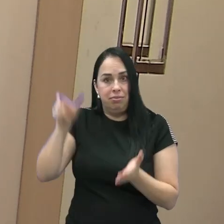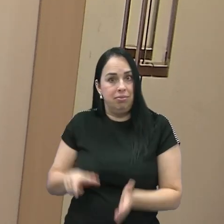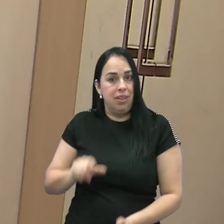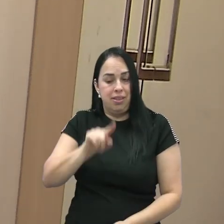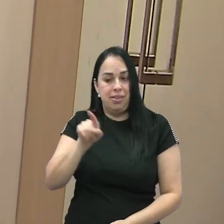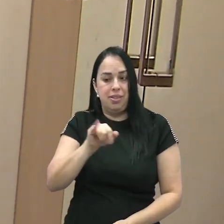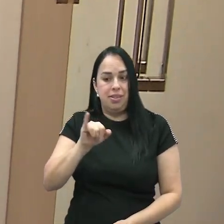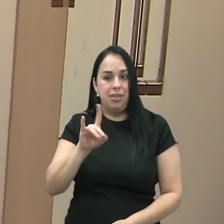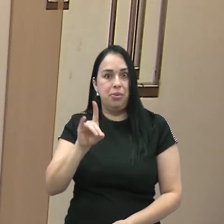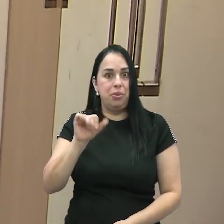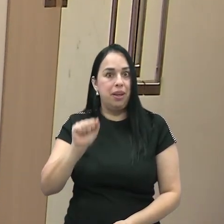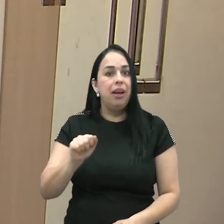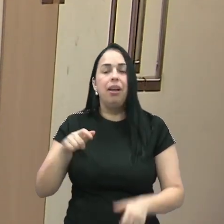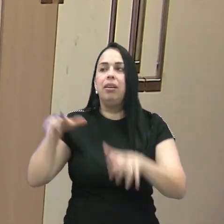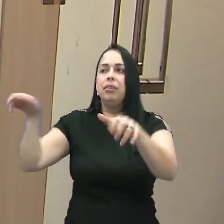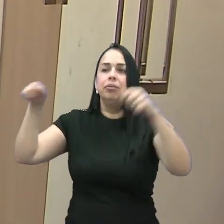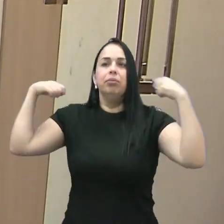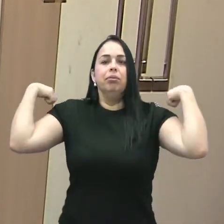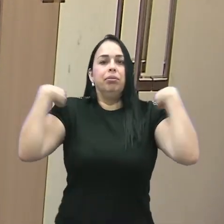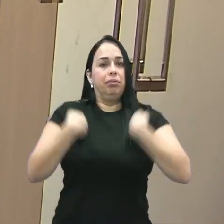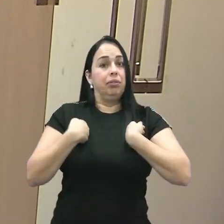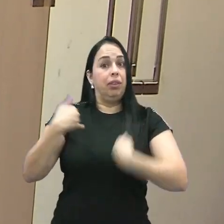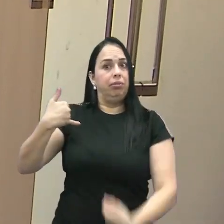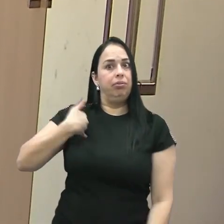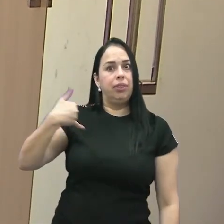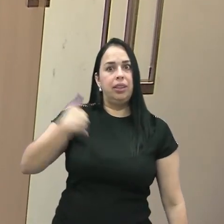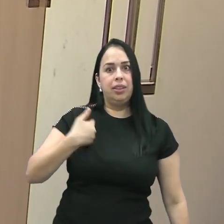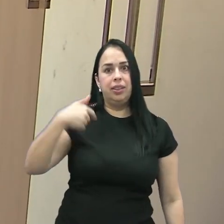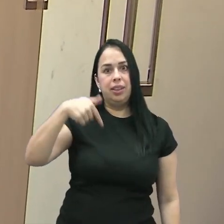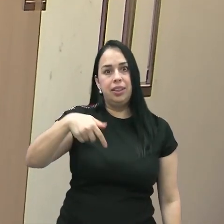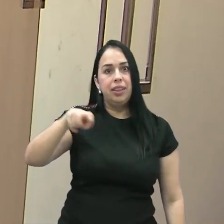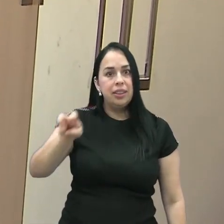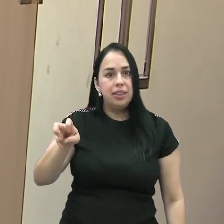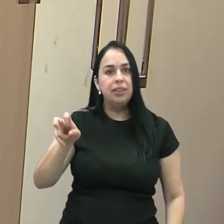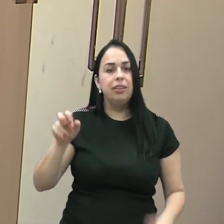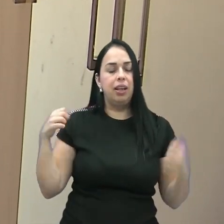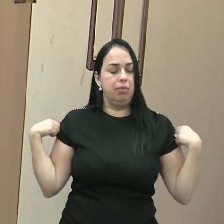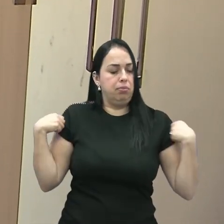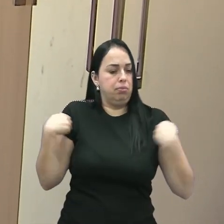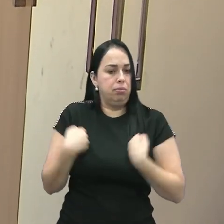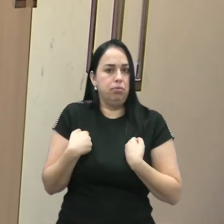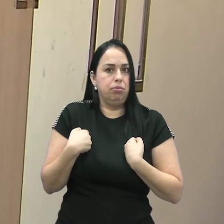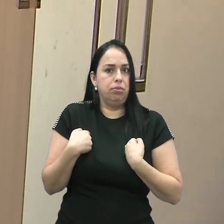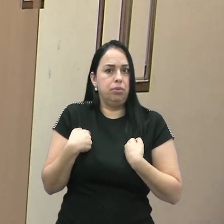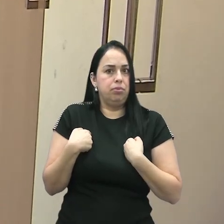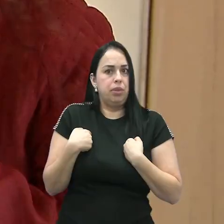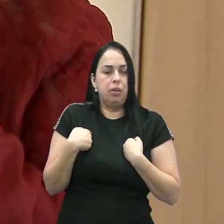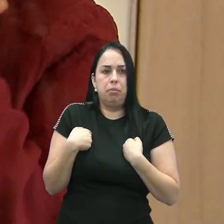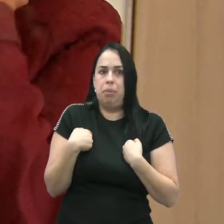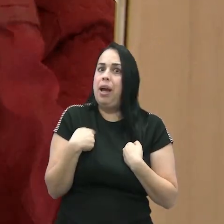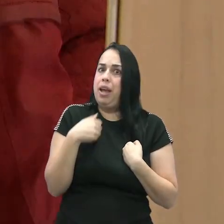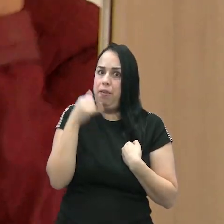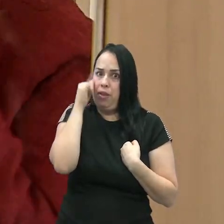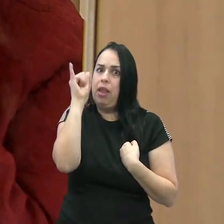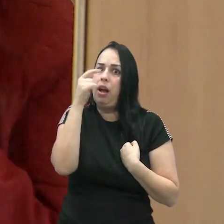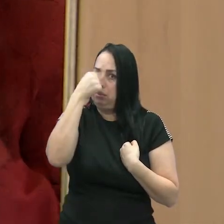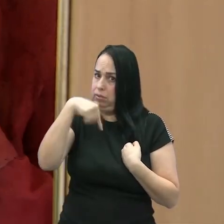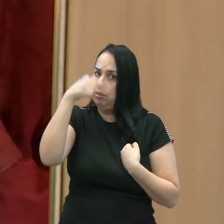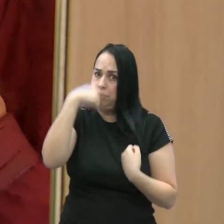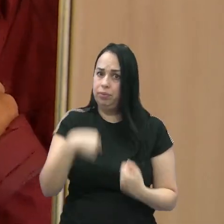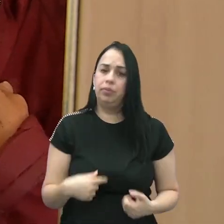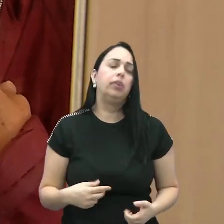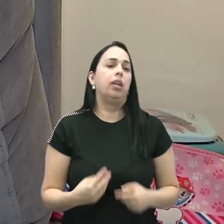friozinho que a dona Zilda pega o agasalho. Aos 75 anos, ela se protege como pode para não